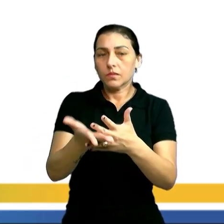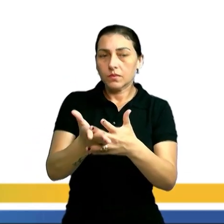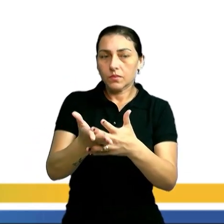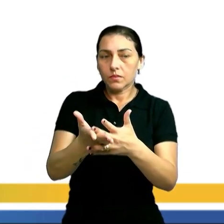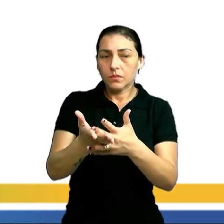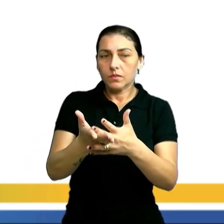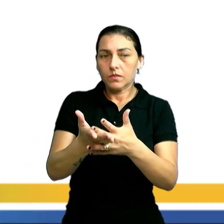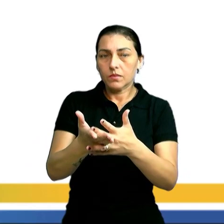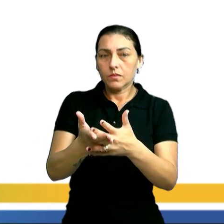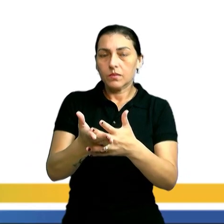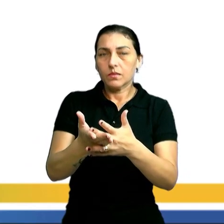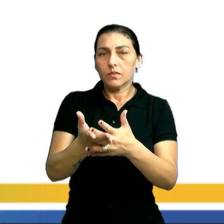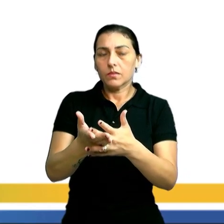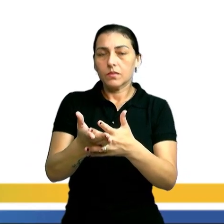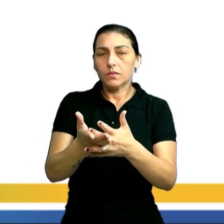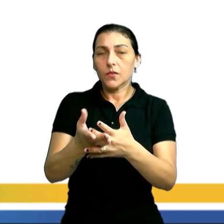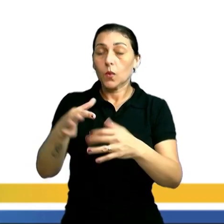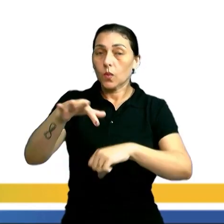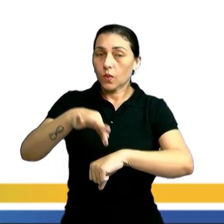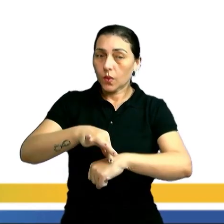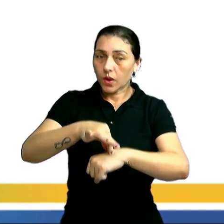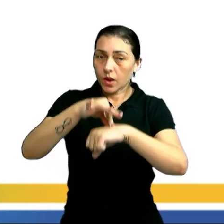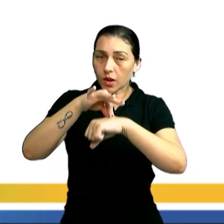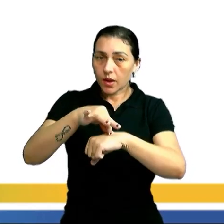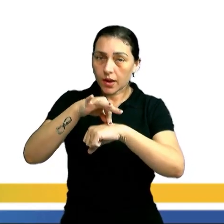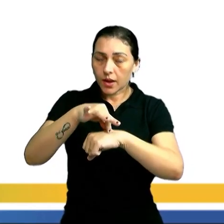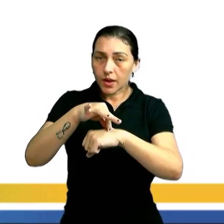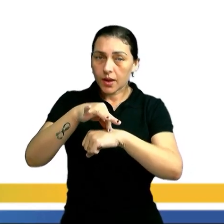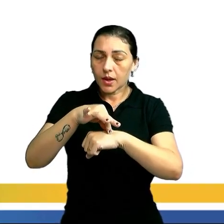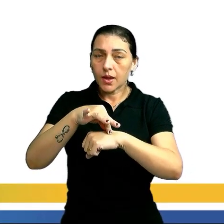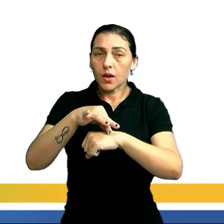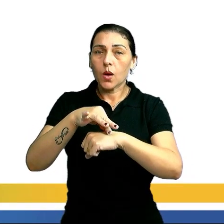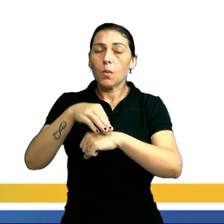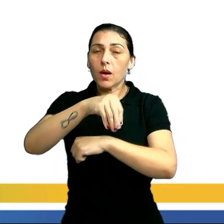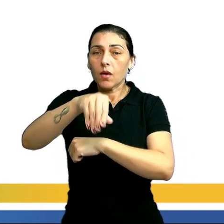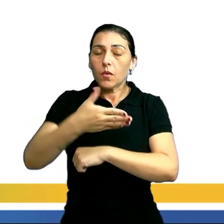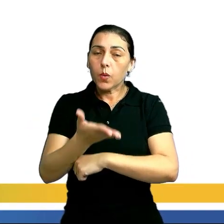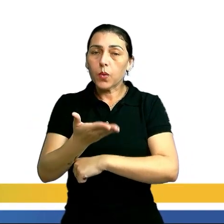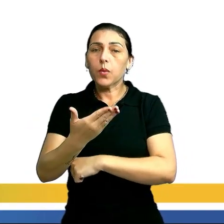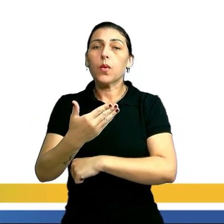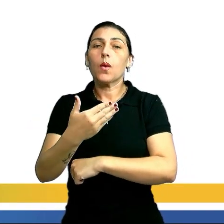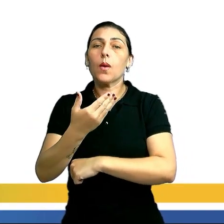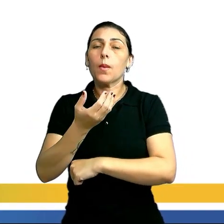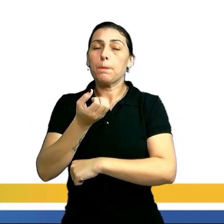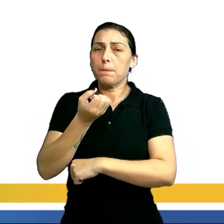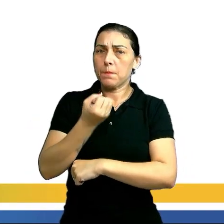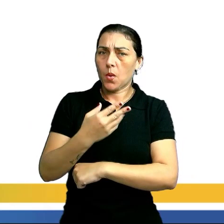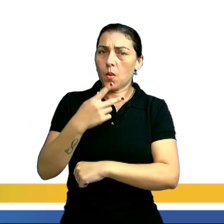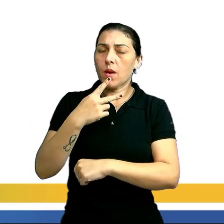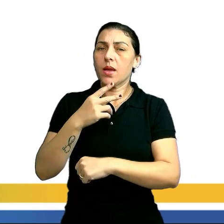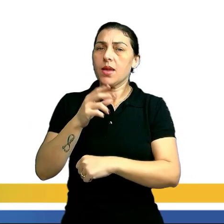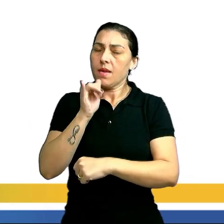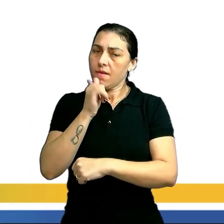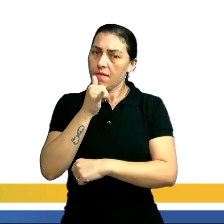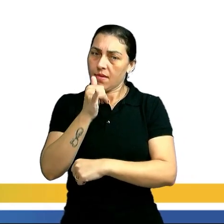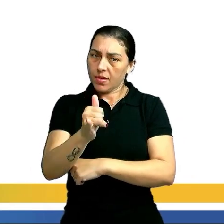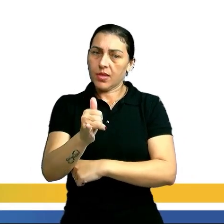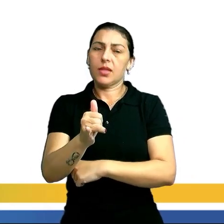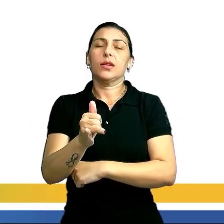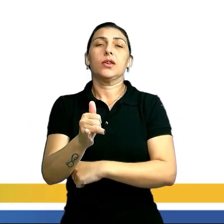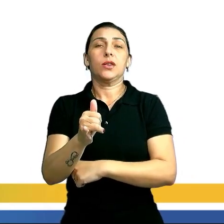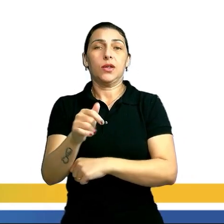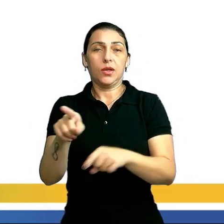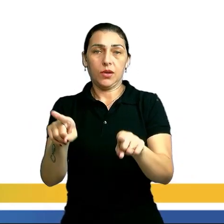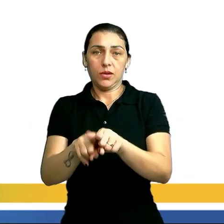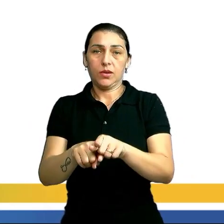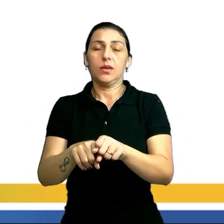aí, mandioca com carne, como a farinha, são ricos em energia. Carboidratos fornecem energia